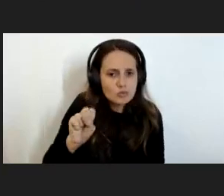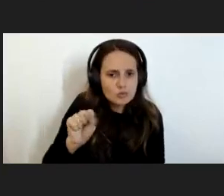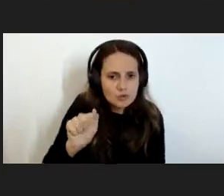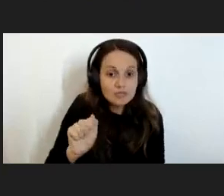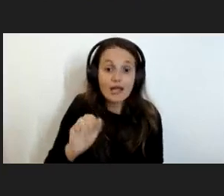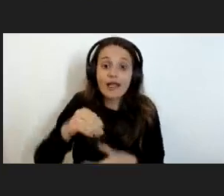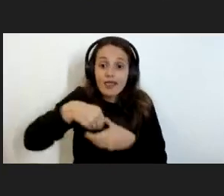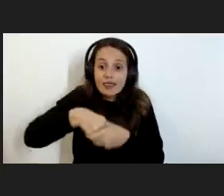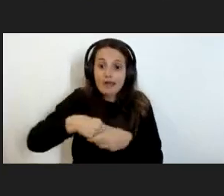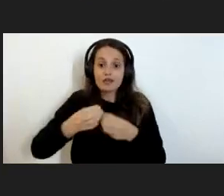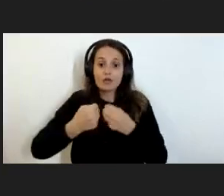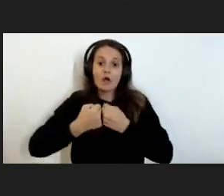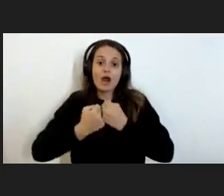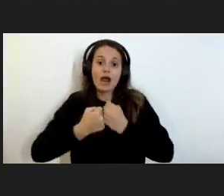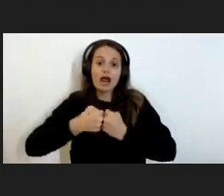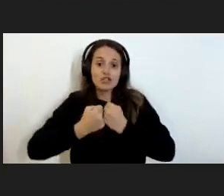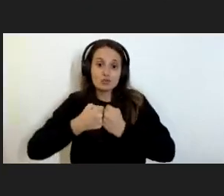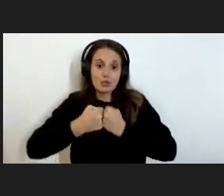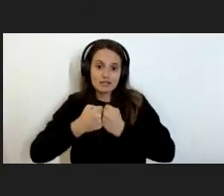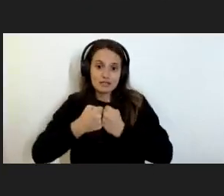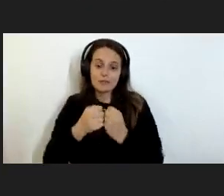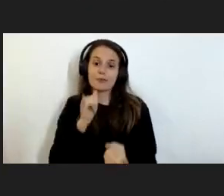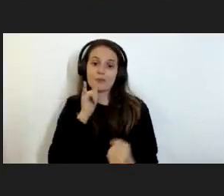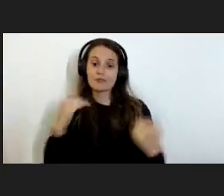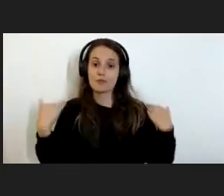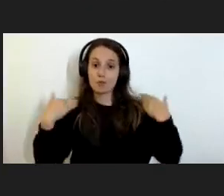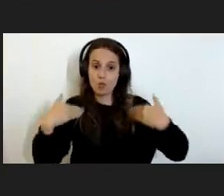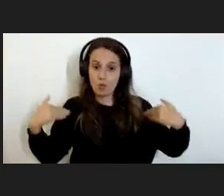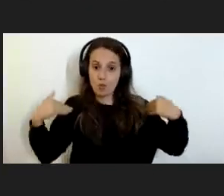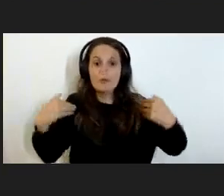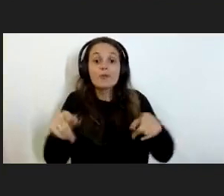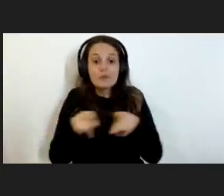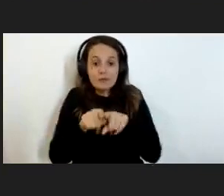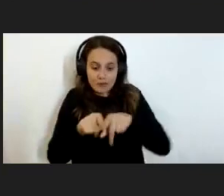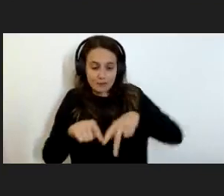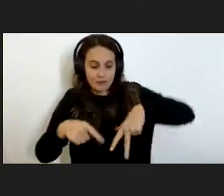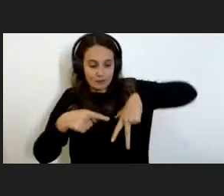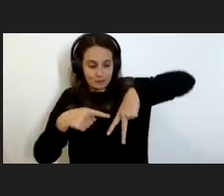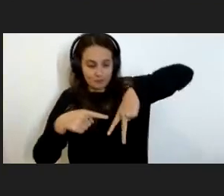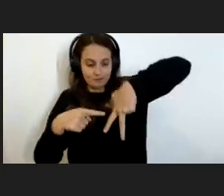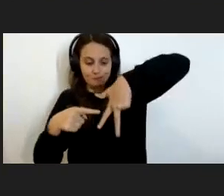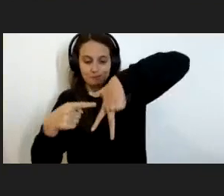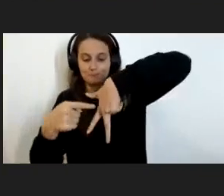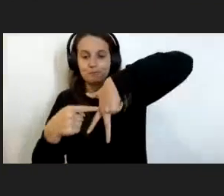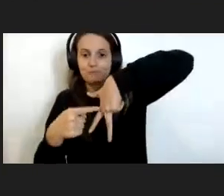articulações, como o ombro e o quadril, tá?